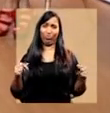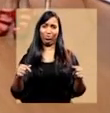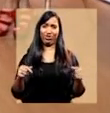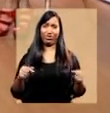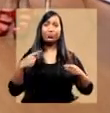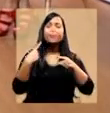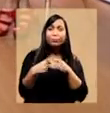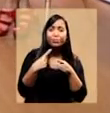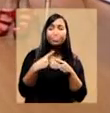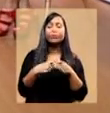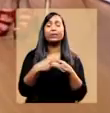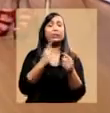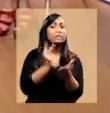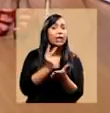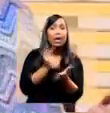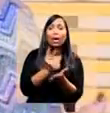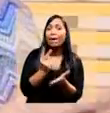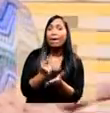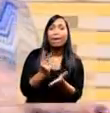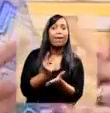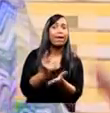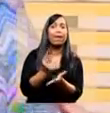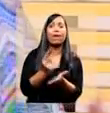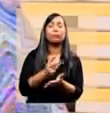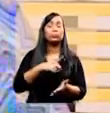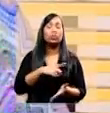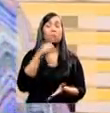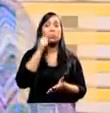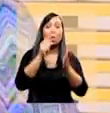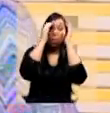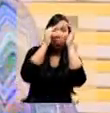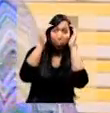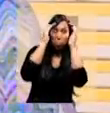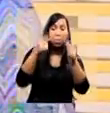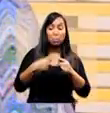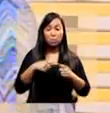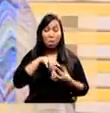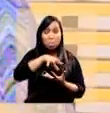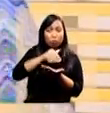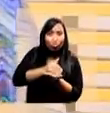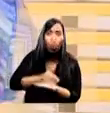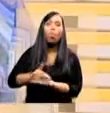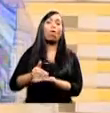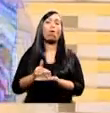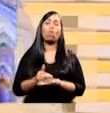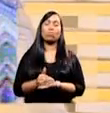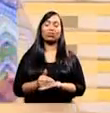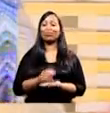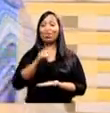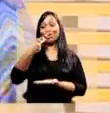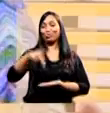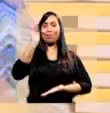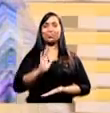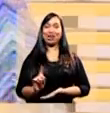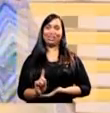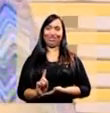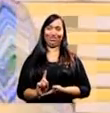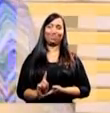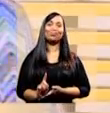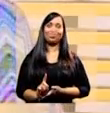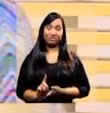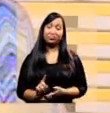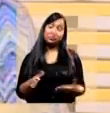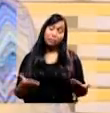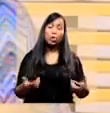longo desde quando a humanidade começou, né? Não dá para falar que isso é no Brasil, aqui ou lá,